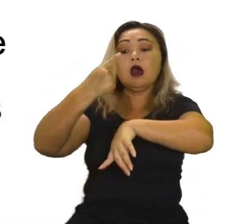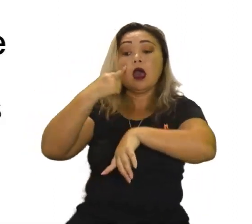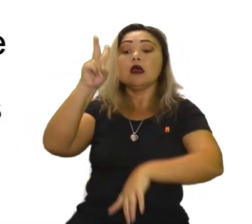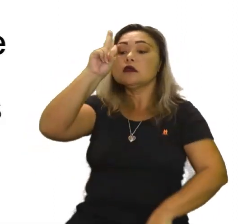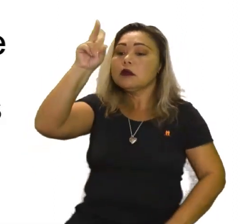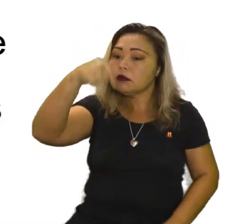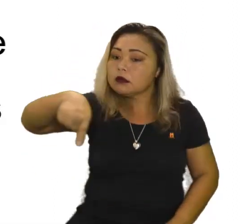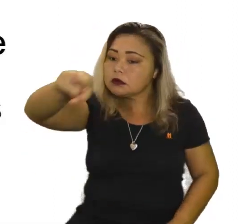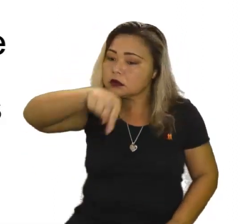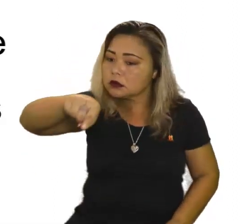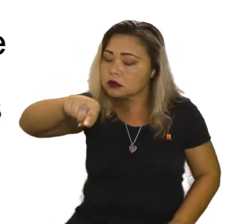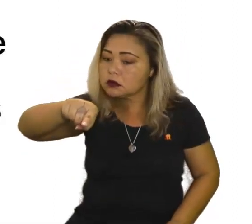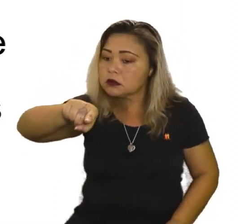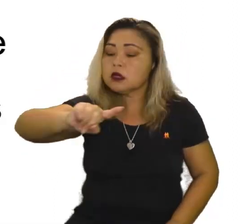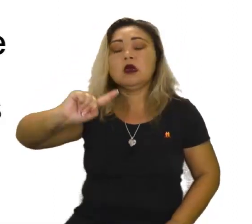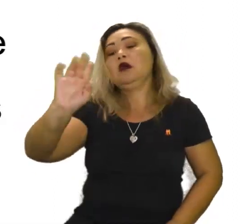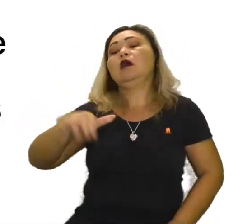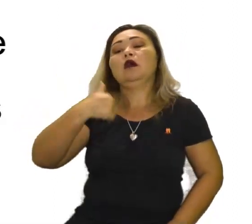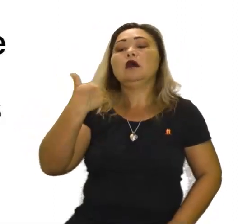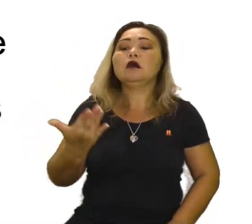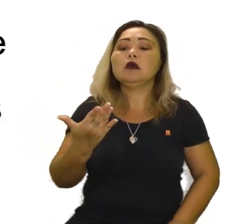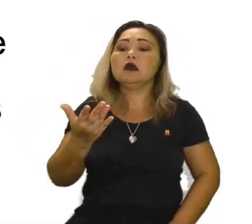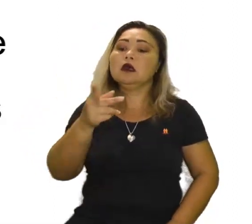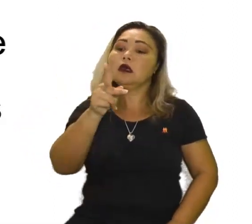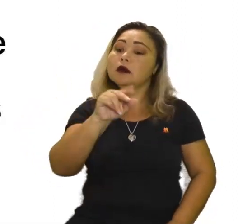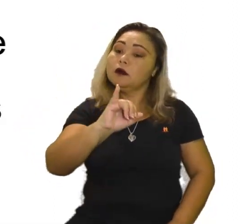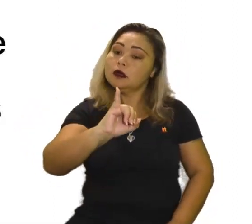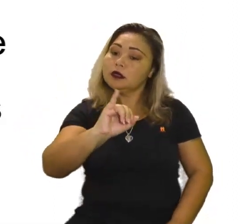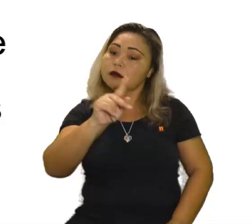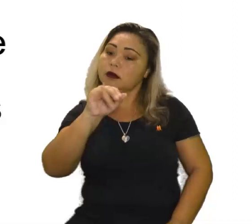para vocês, além de ser o EPI